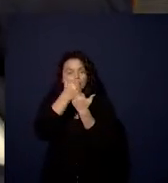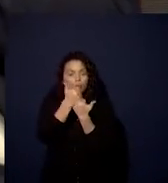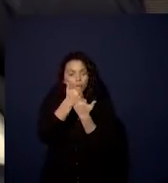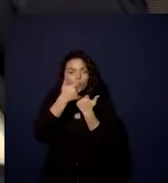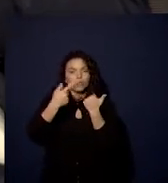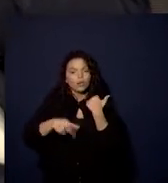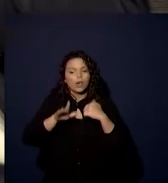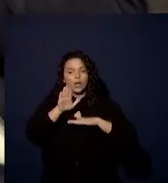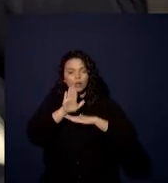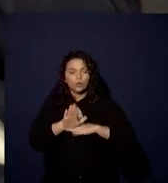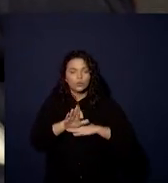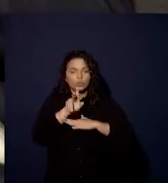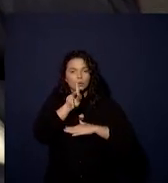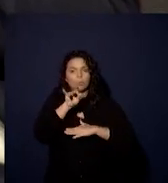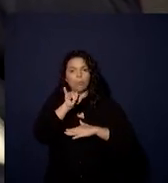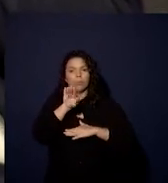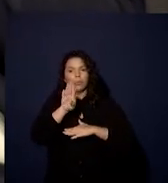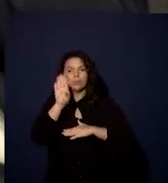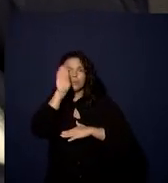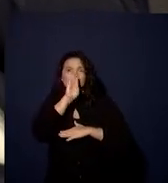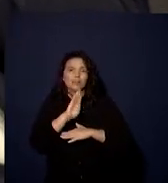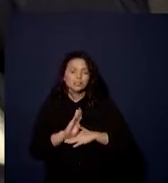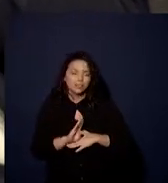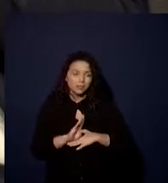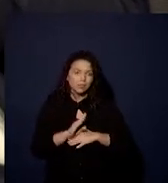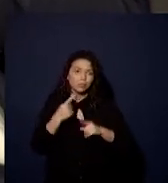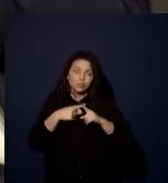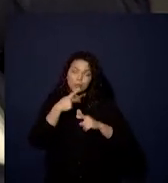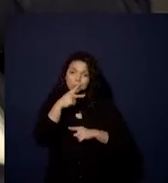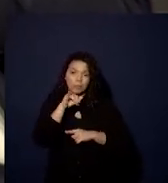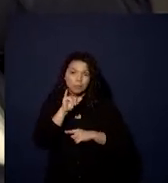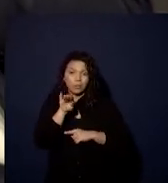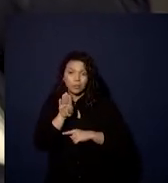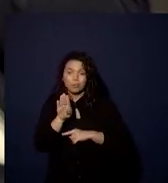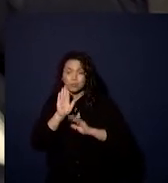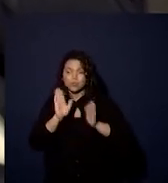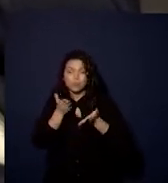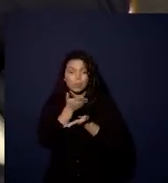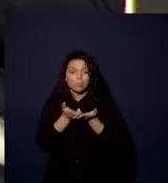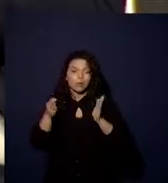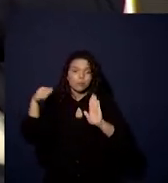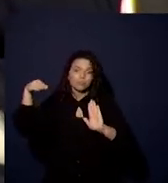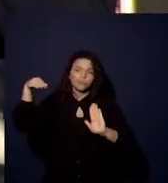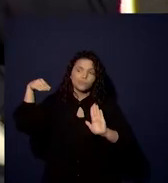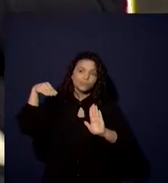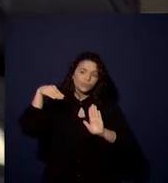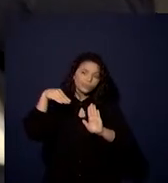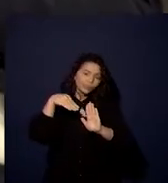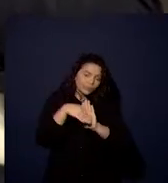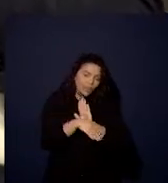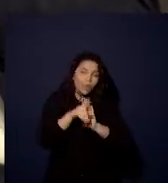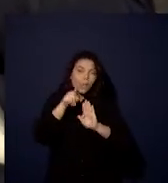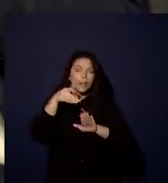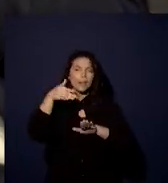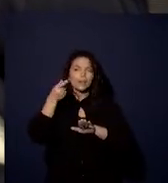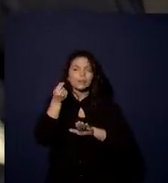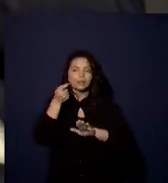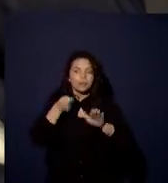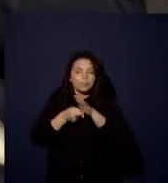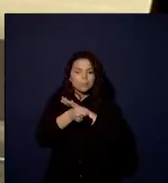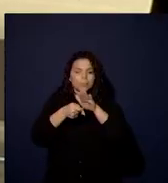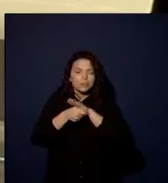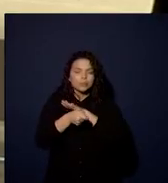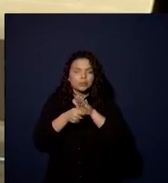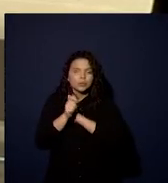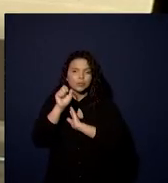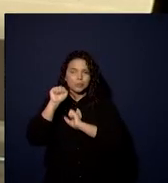país né o PIB brasileiro hoje Perdeu muito de participação da indústria hoje o PIB brasileiro é